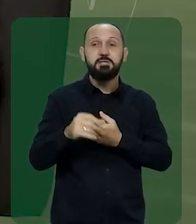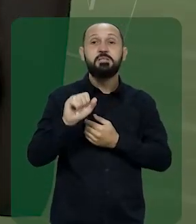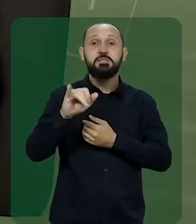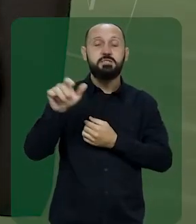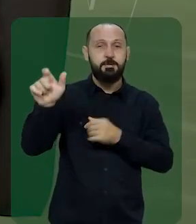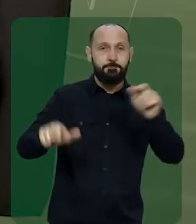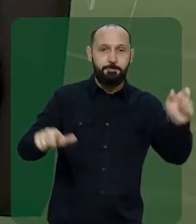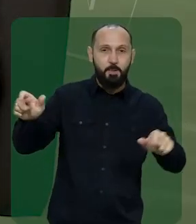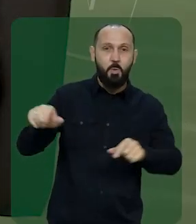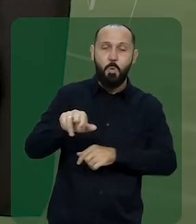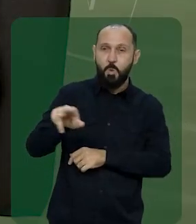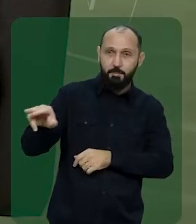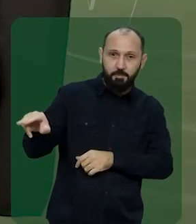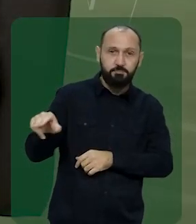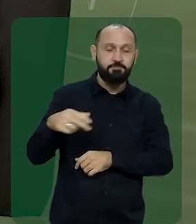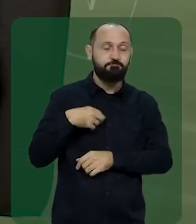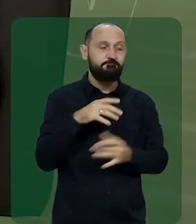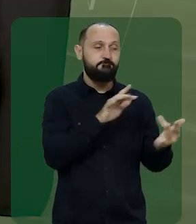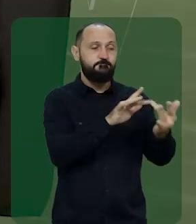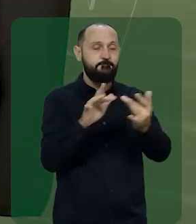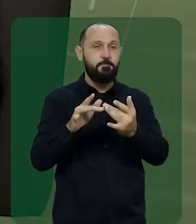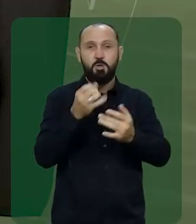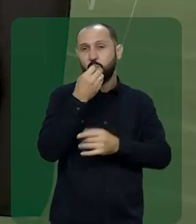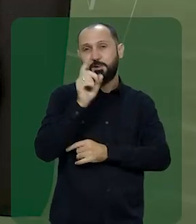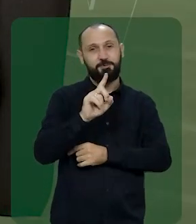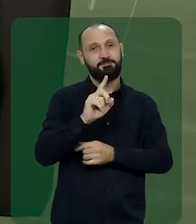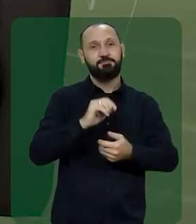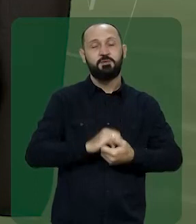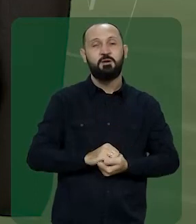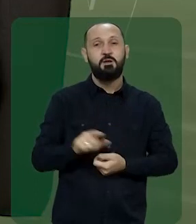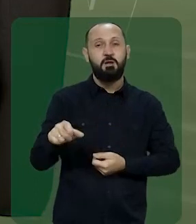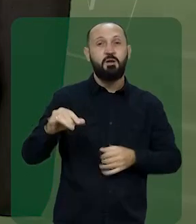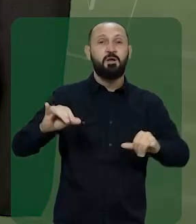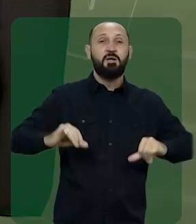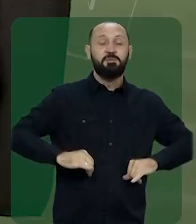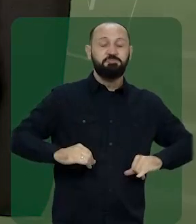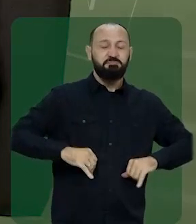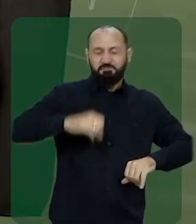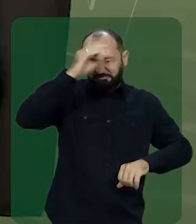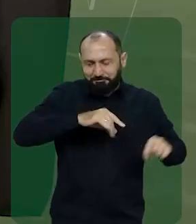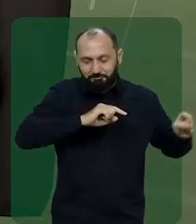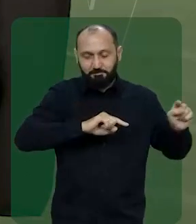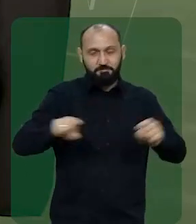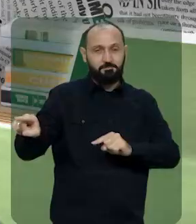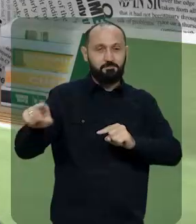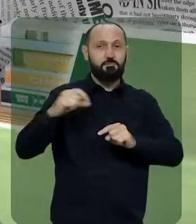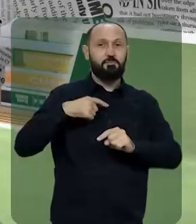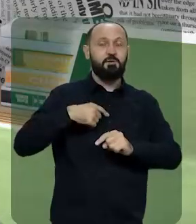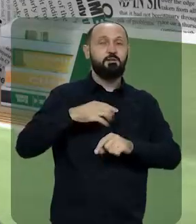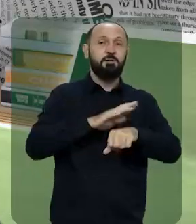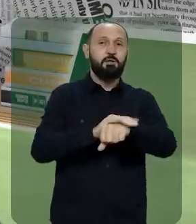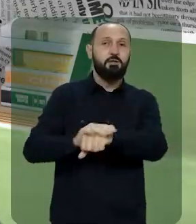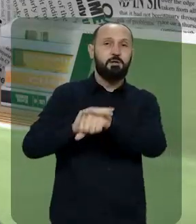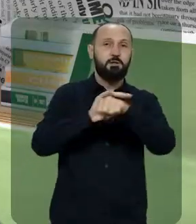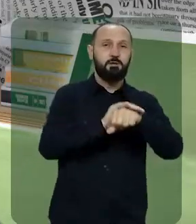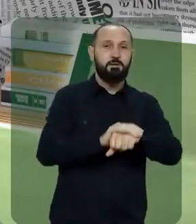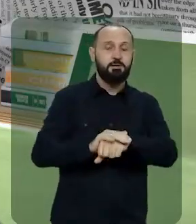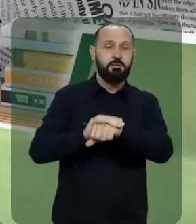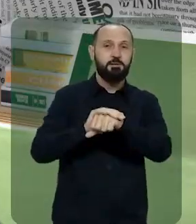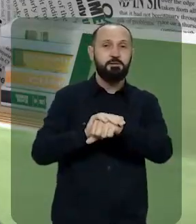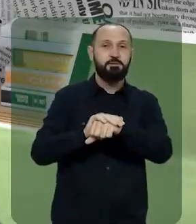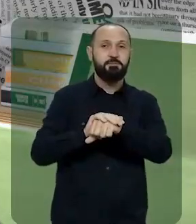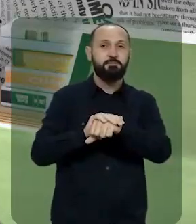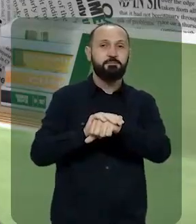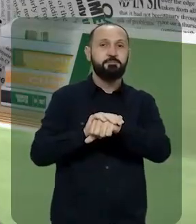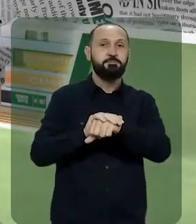que a gente possa construir uma sociedade melhor. É impossível a gente viver bem se o outro, se o nosso irmão,